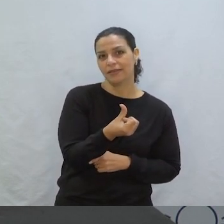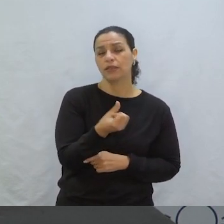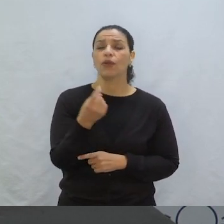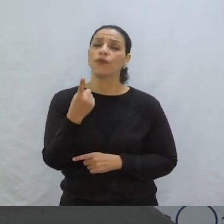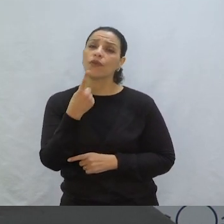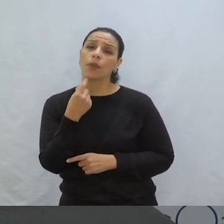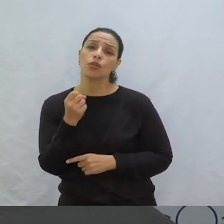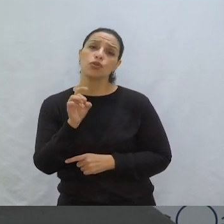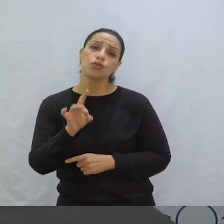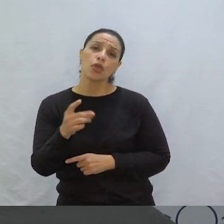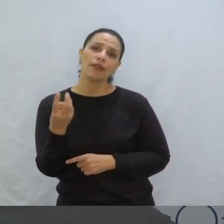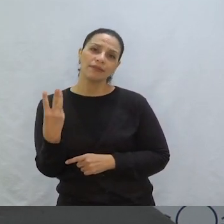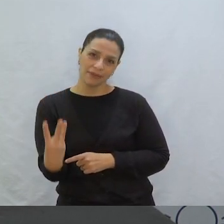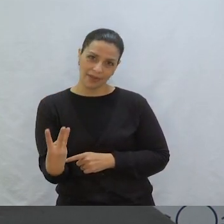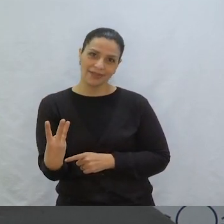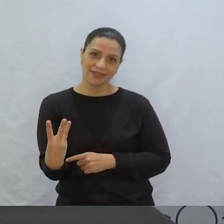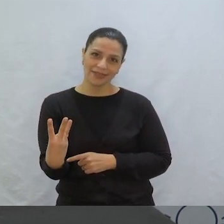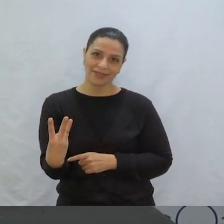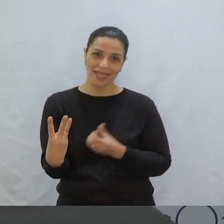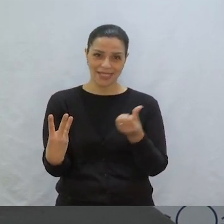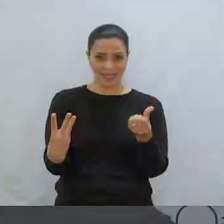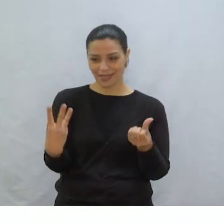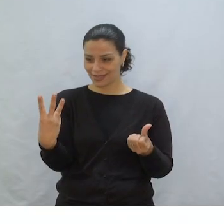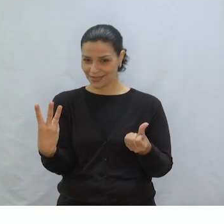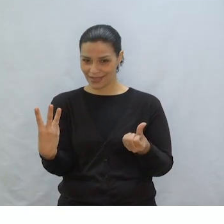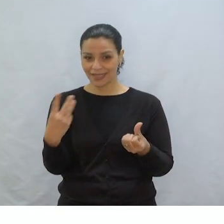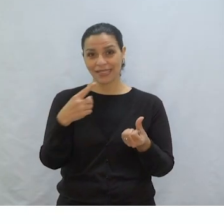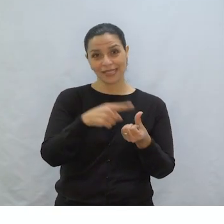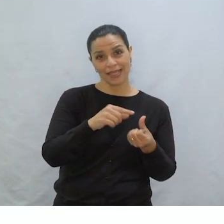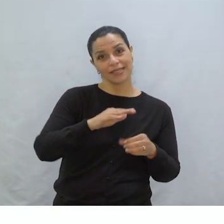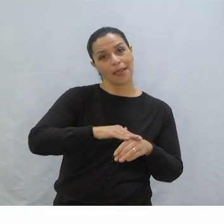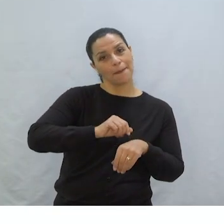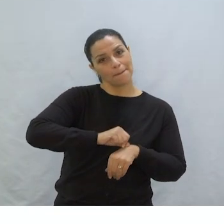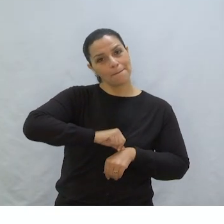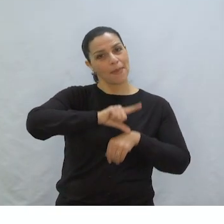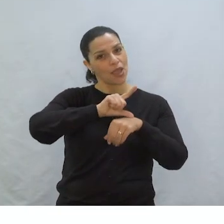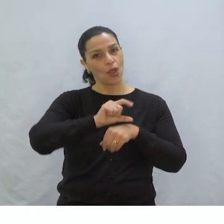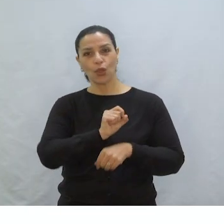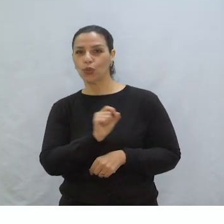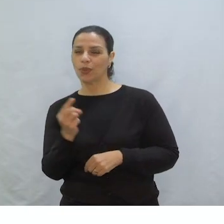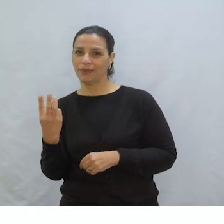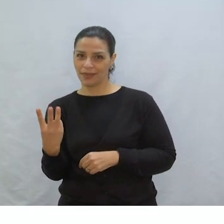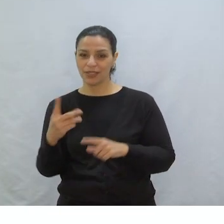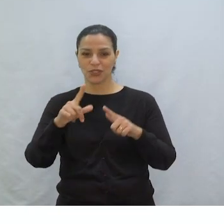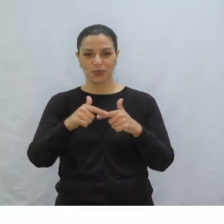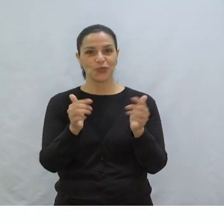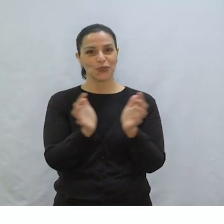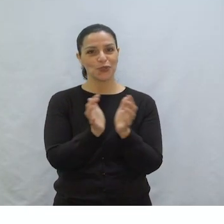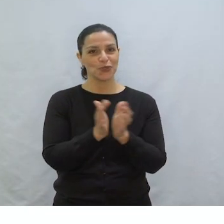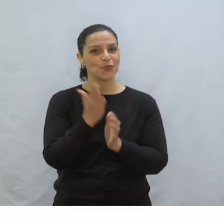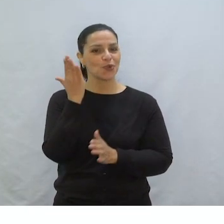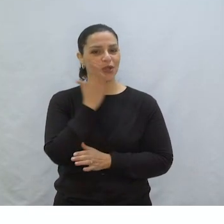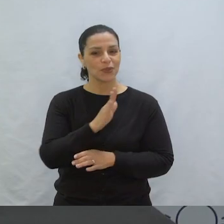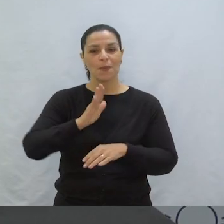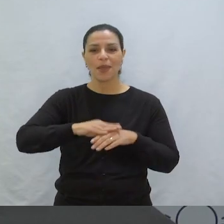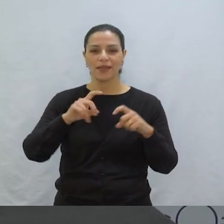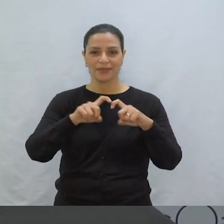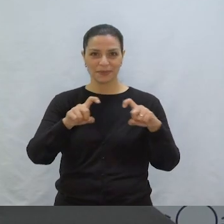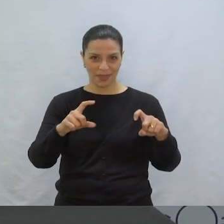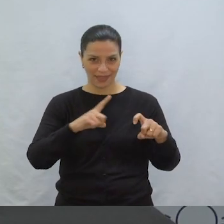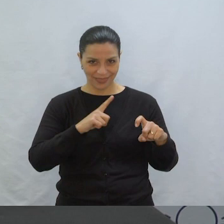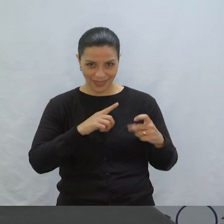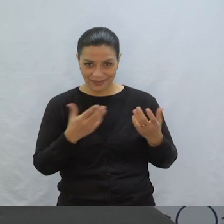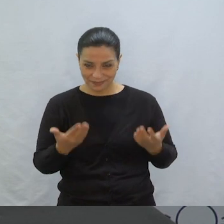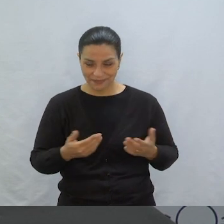6 meias. E no vermelho nós só temos 3 meias. 6 é maior que 3. Então, é o grupo azul que